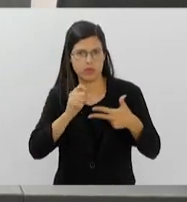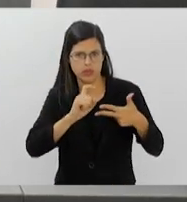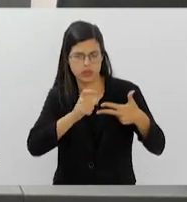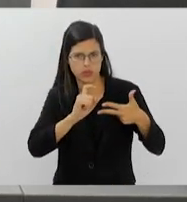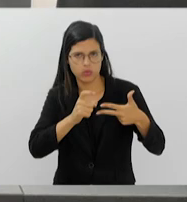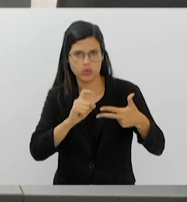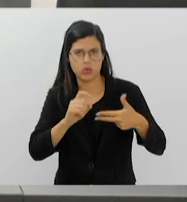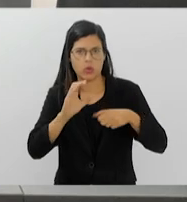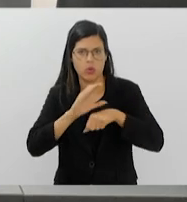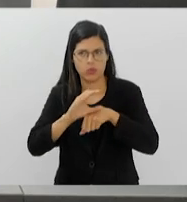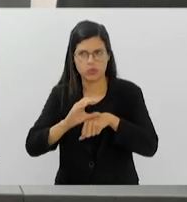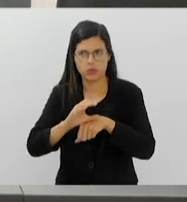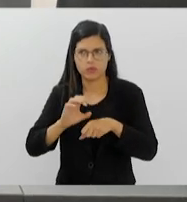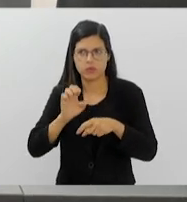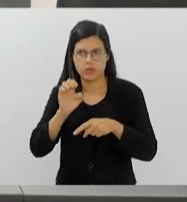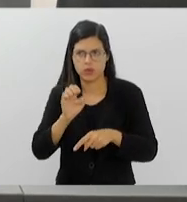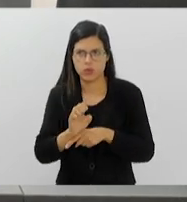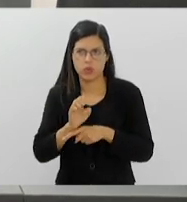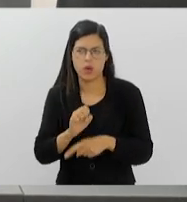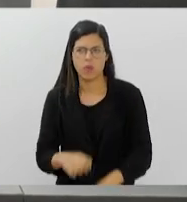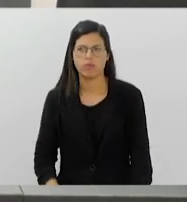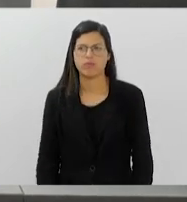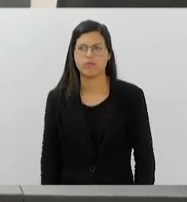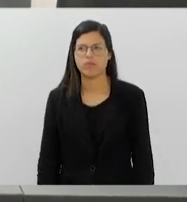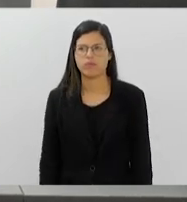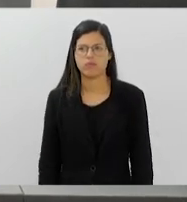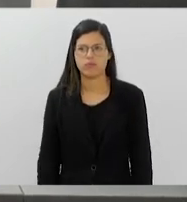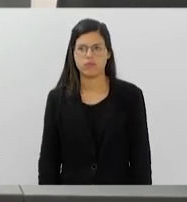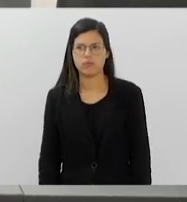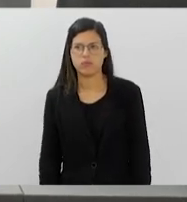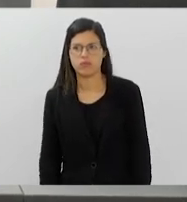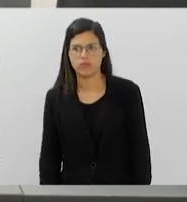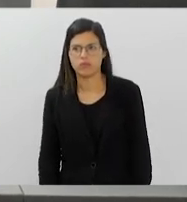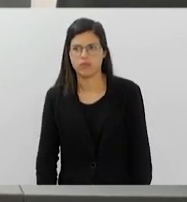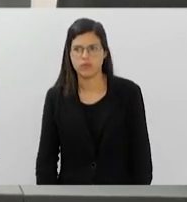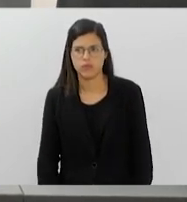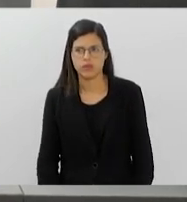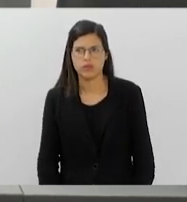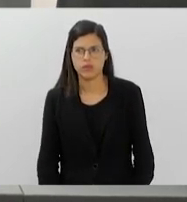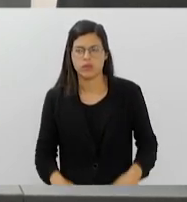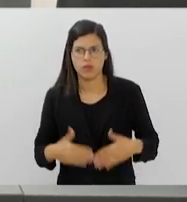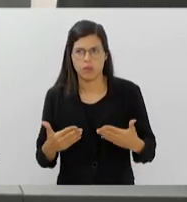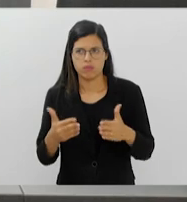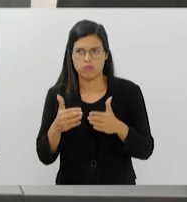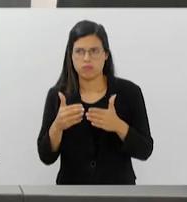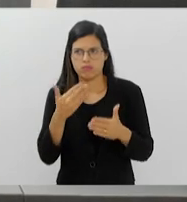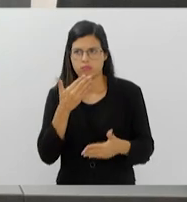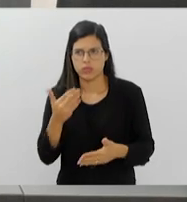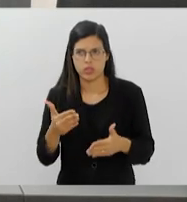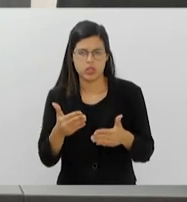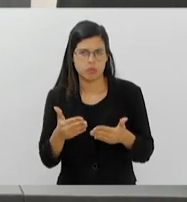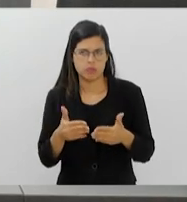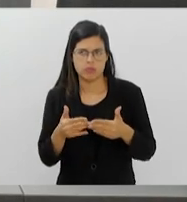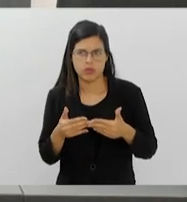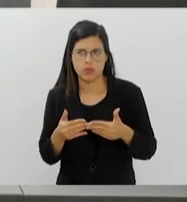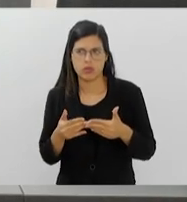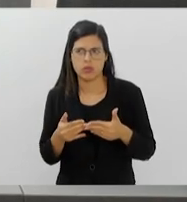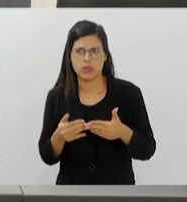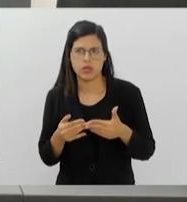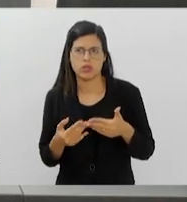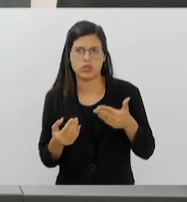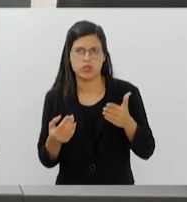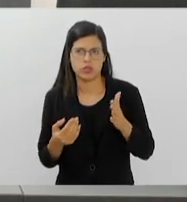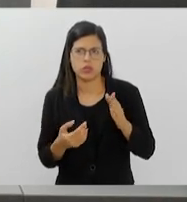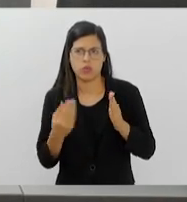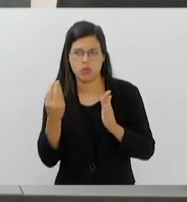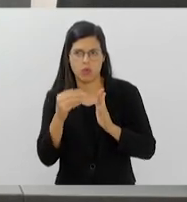Constituição Estadual, não há a menor dúvida. Então, pedi licença aqui ao plenário para que a gente estabeleça um novo